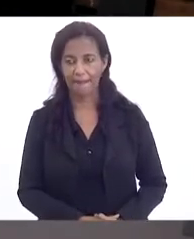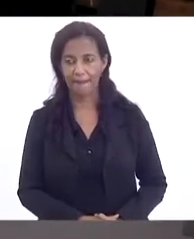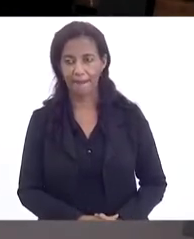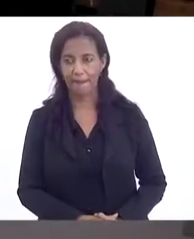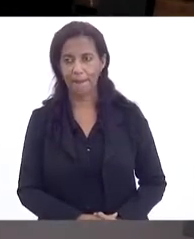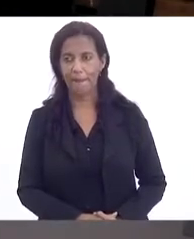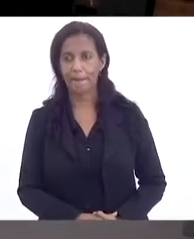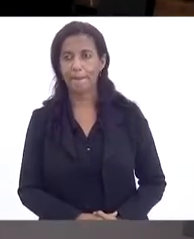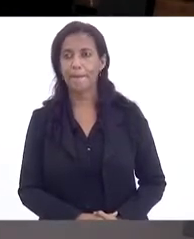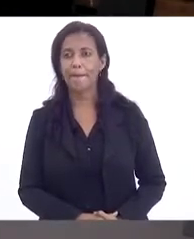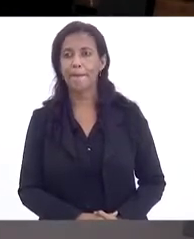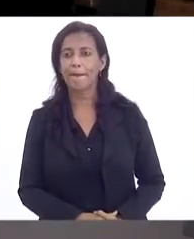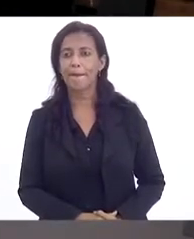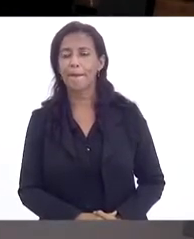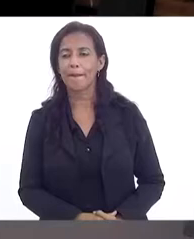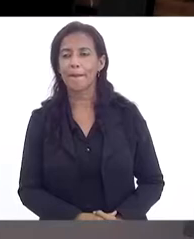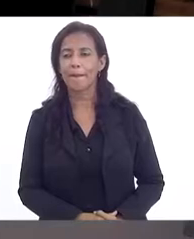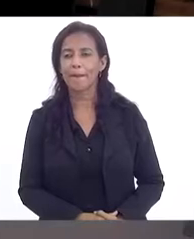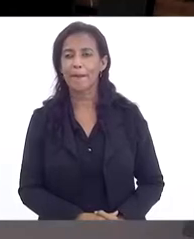discussão.